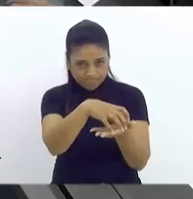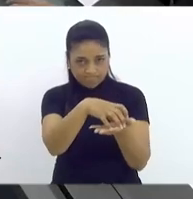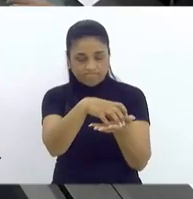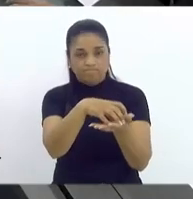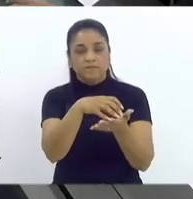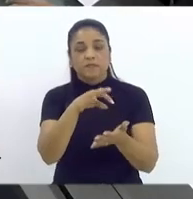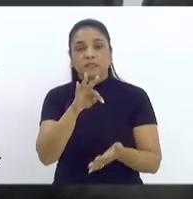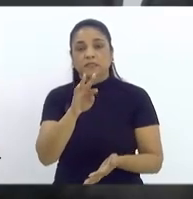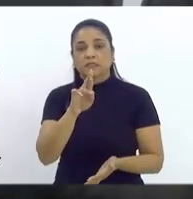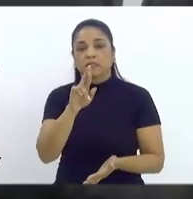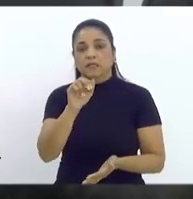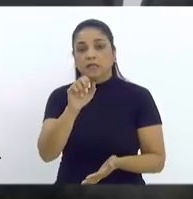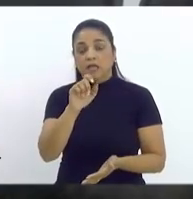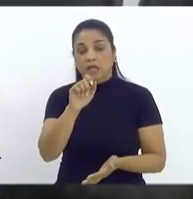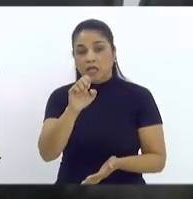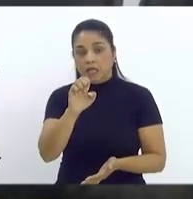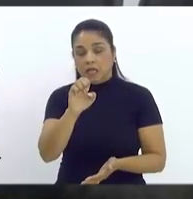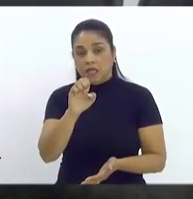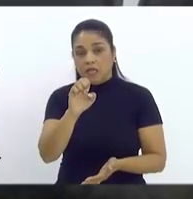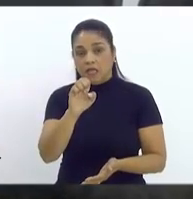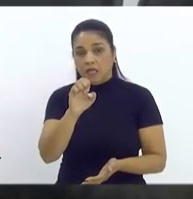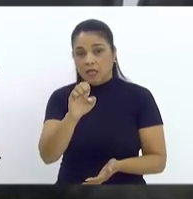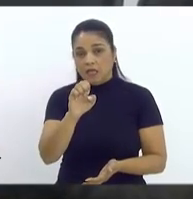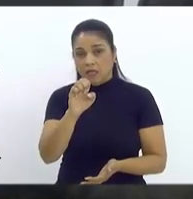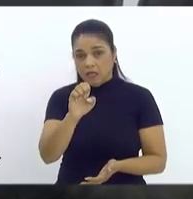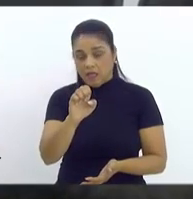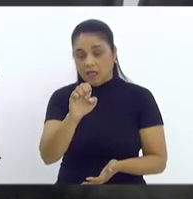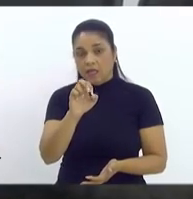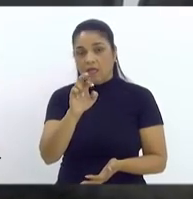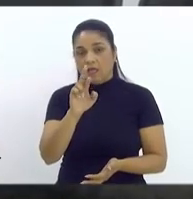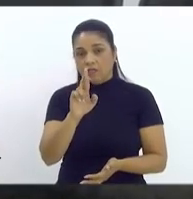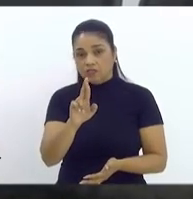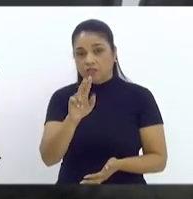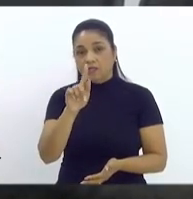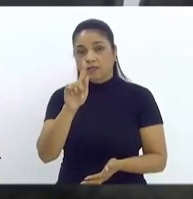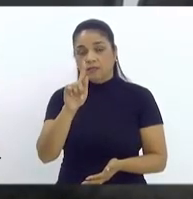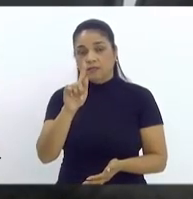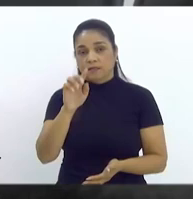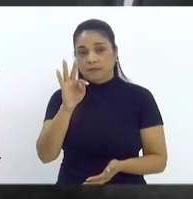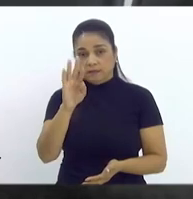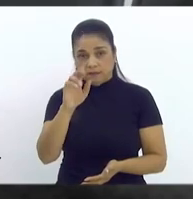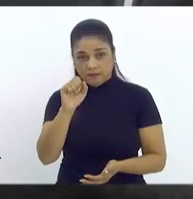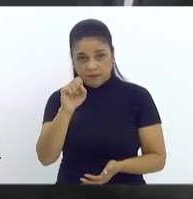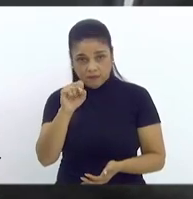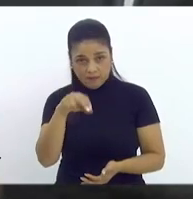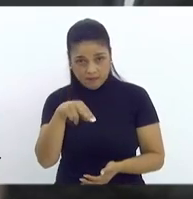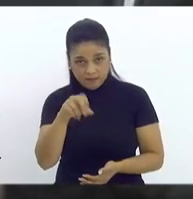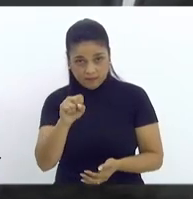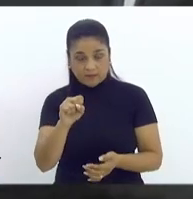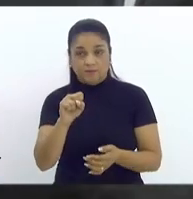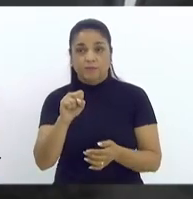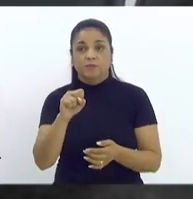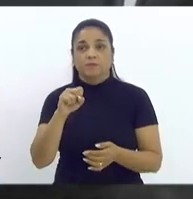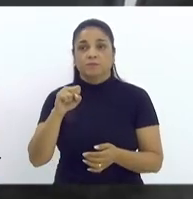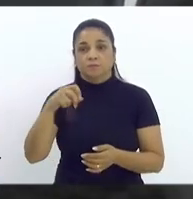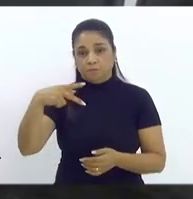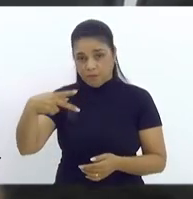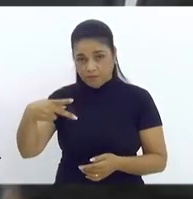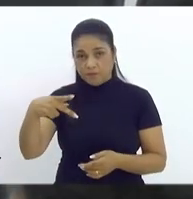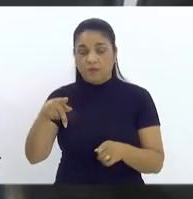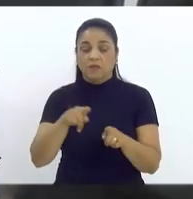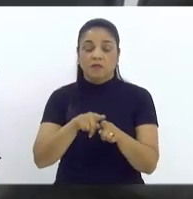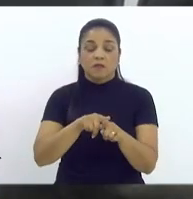Então, fazer a convocação. Deputado Jorge Felipe, já é a milésima vez que eles faltam essas, a Getransp e a Genersa.